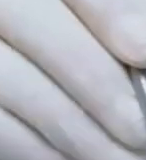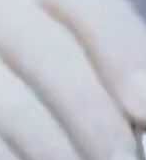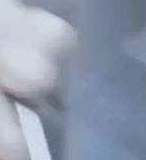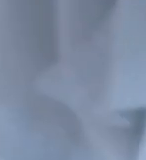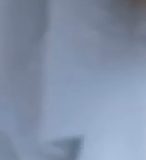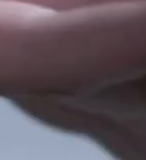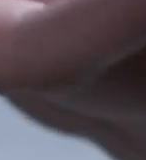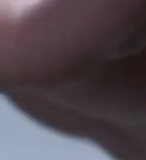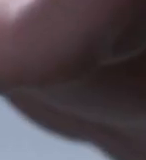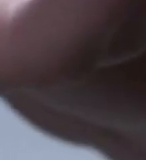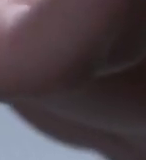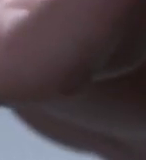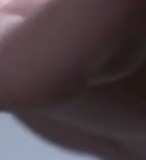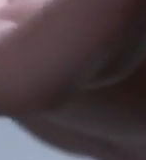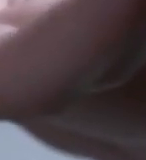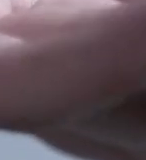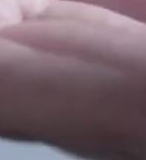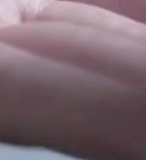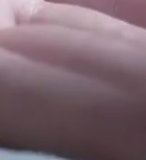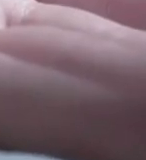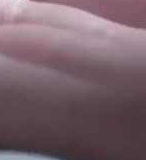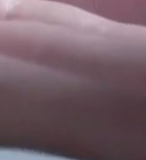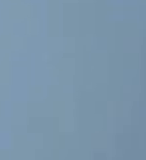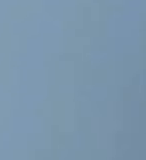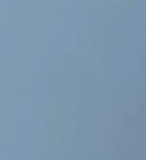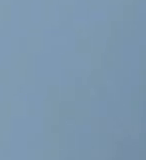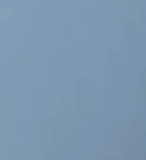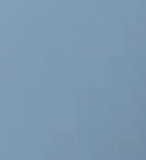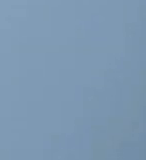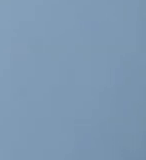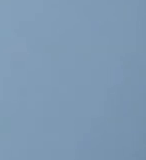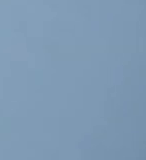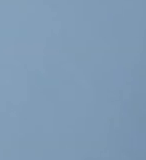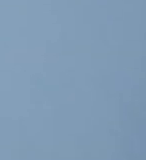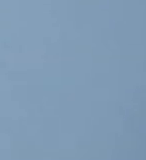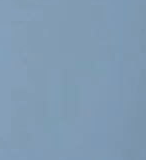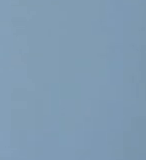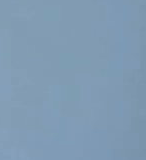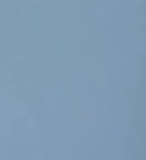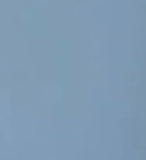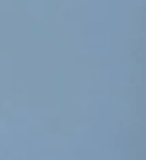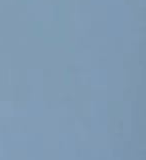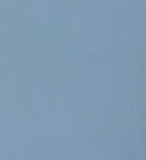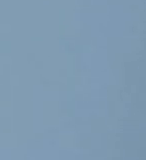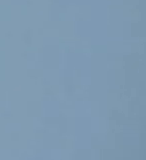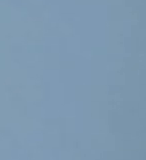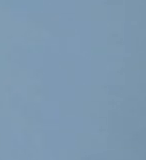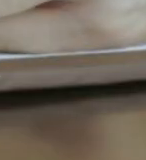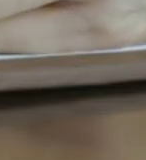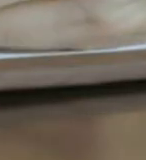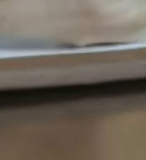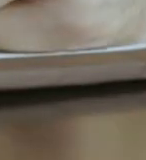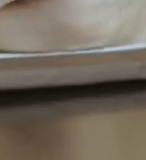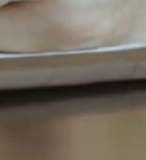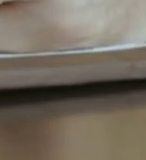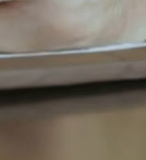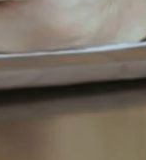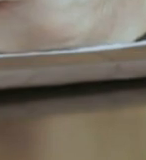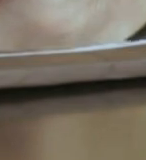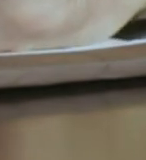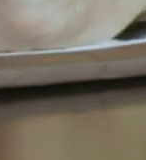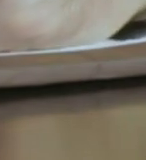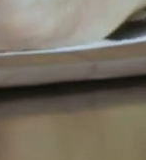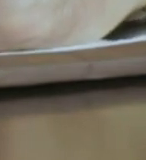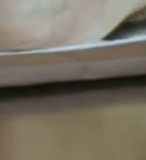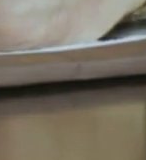entre hospitais, clínicas e laboratórios. Em um setor complexo como a saúde, a união das instituições é essencial